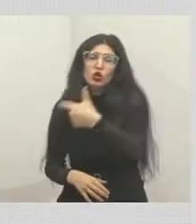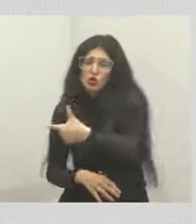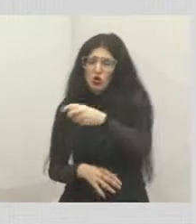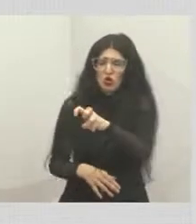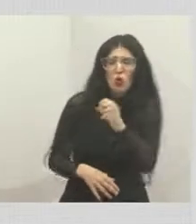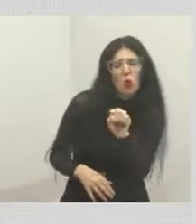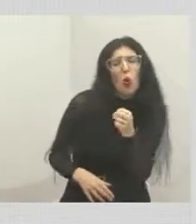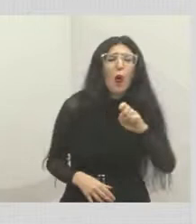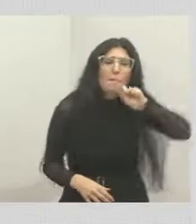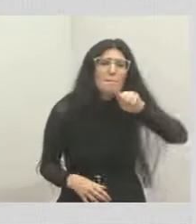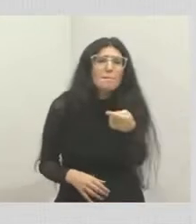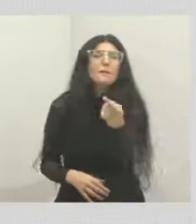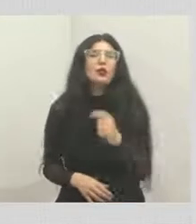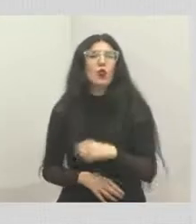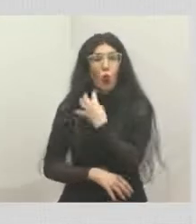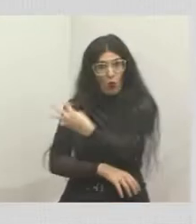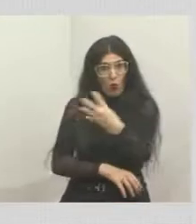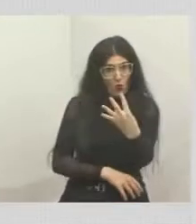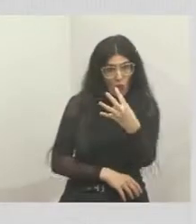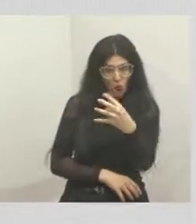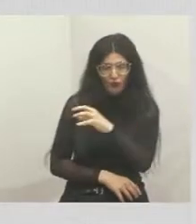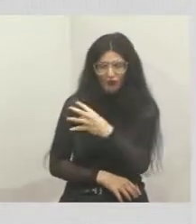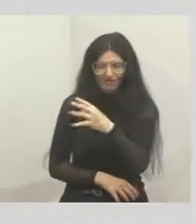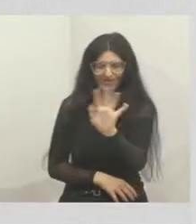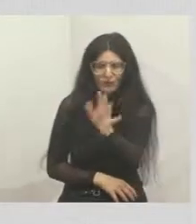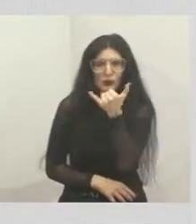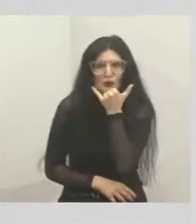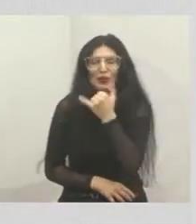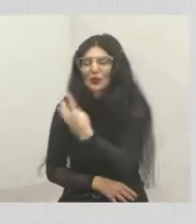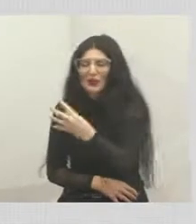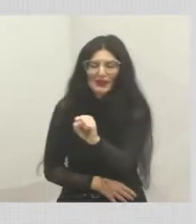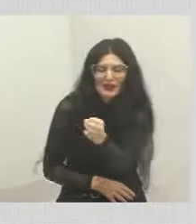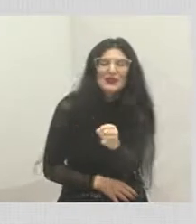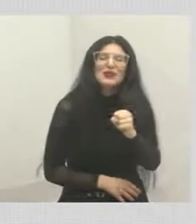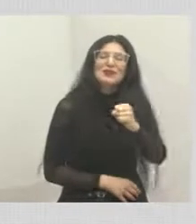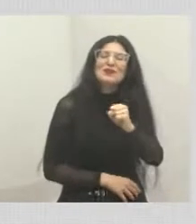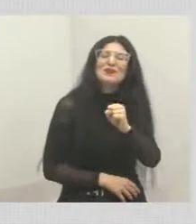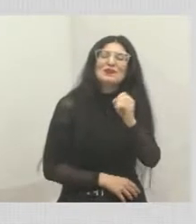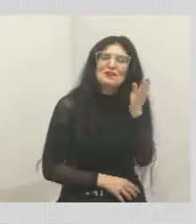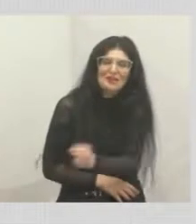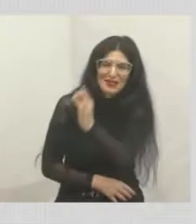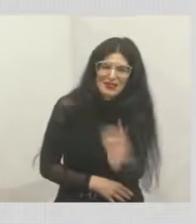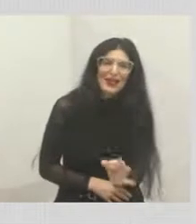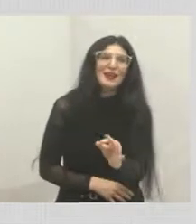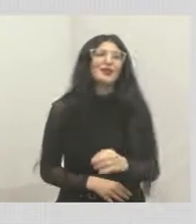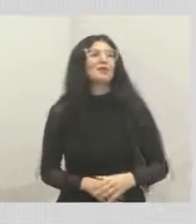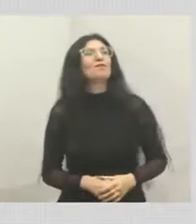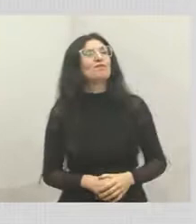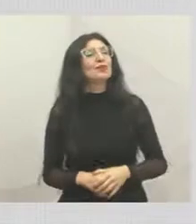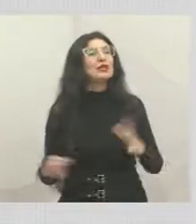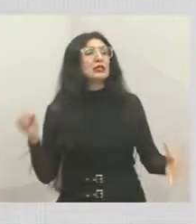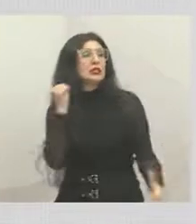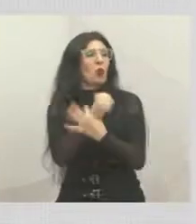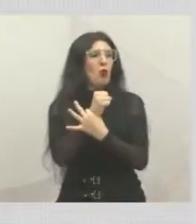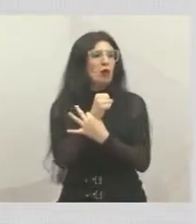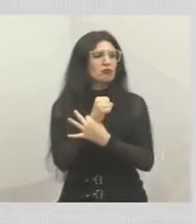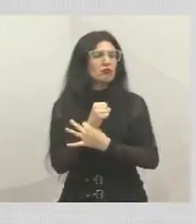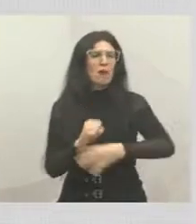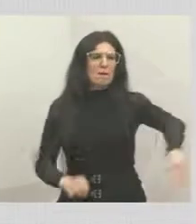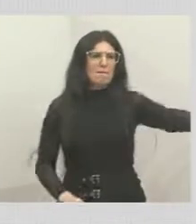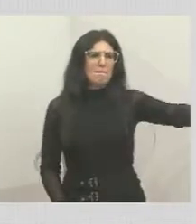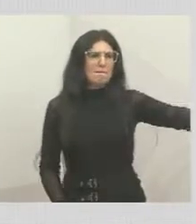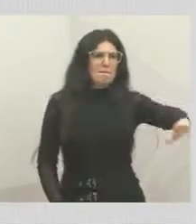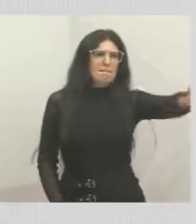12.258.000, chegando ao percentual de 48%. Segurança Pública, uma meta orçada